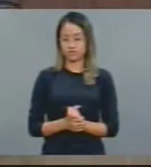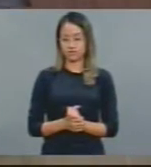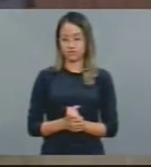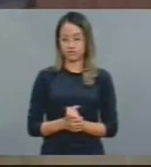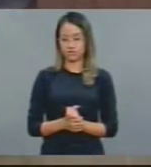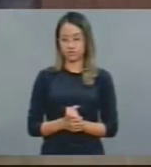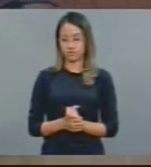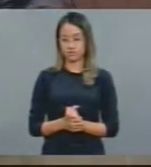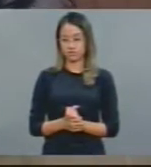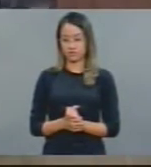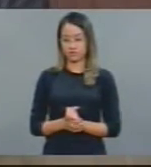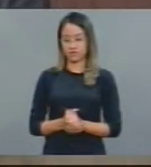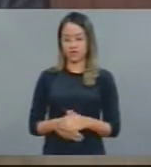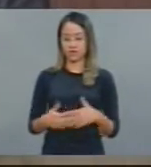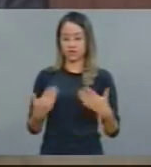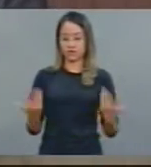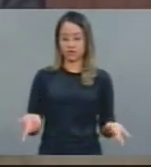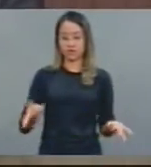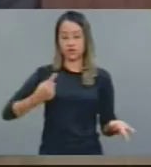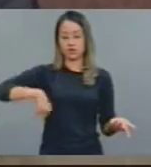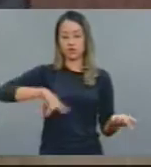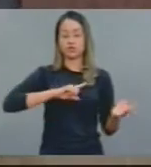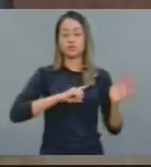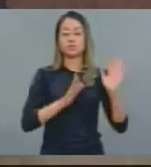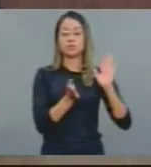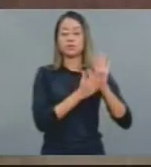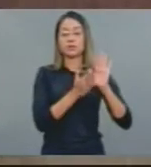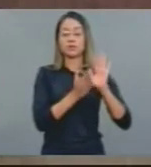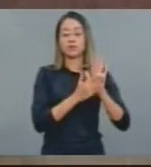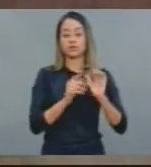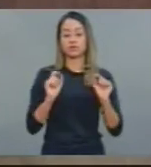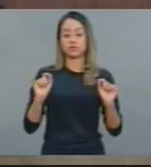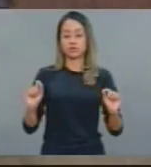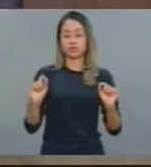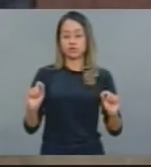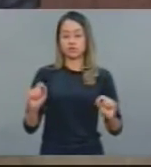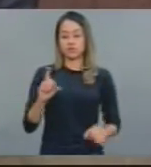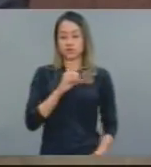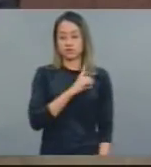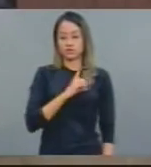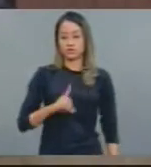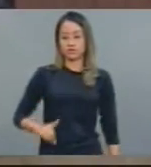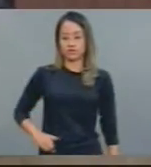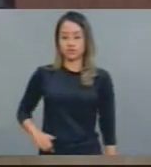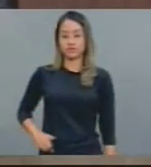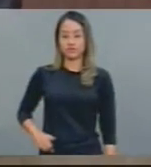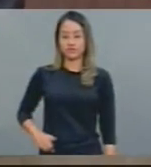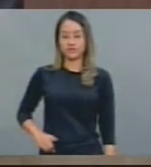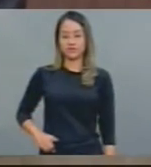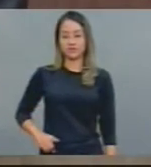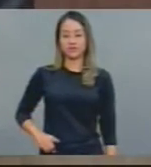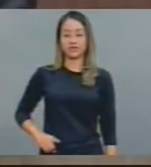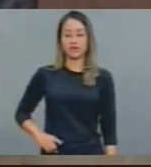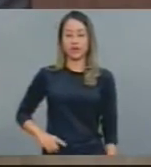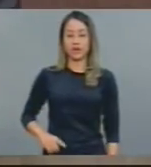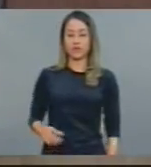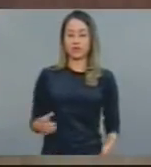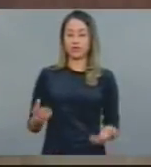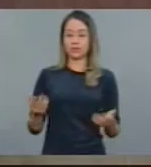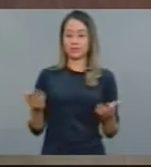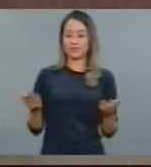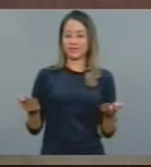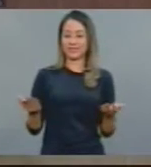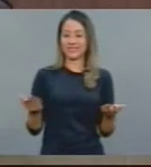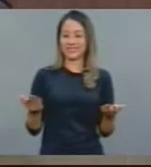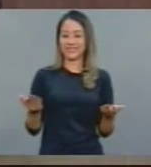de 2003. Nós estamos propondo, deputados e deputadas, o fim do escalonamento da pensão